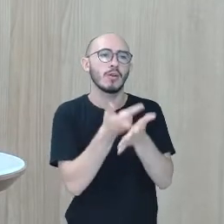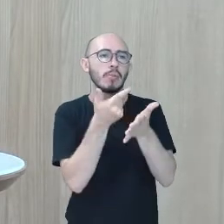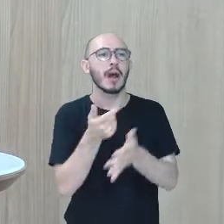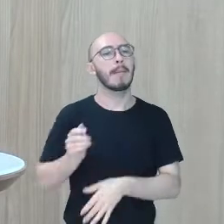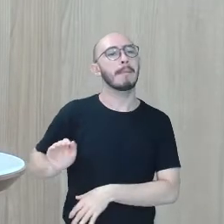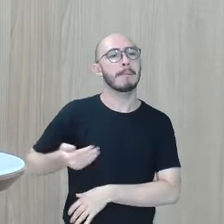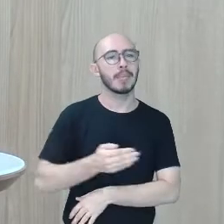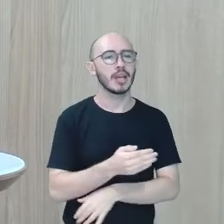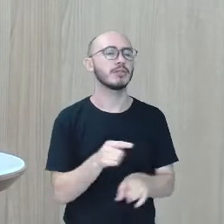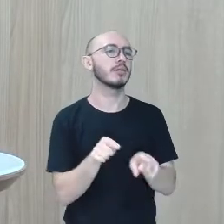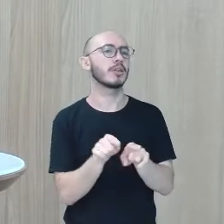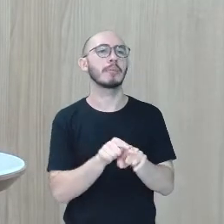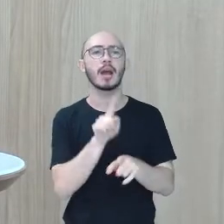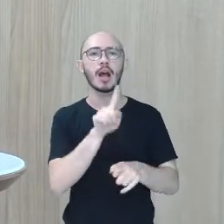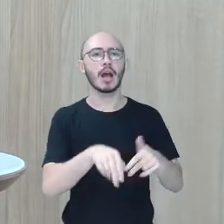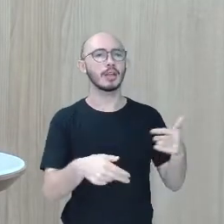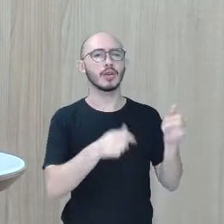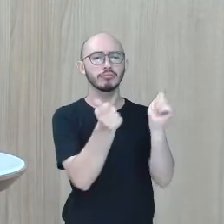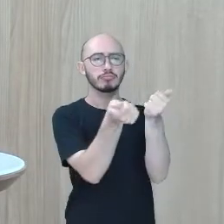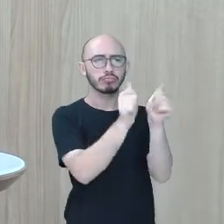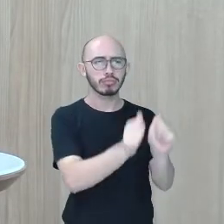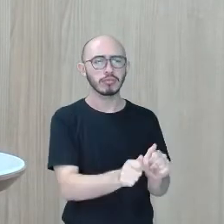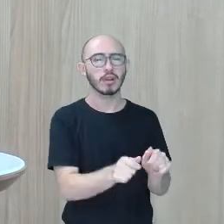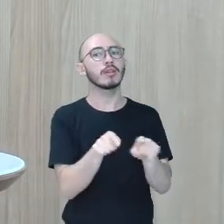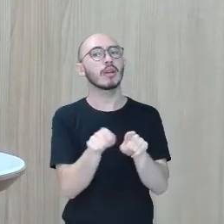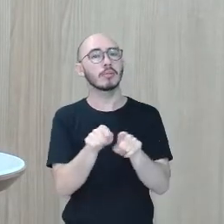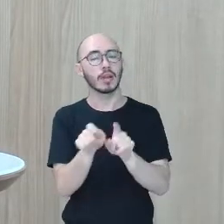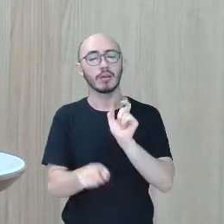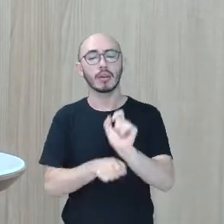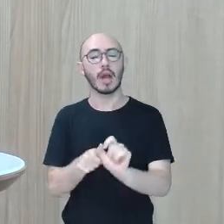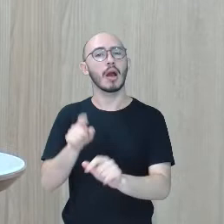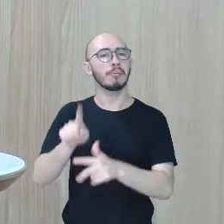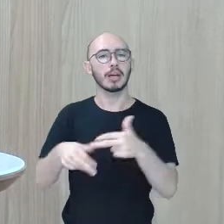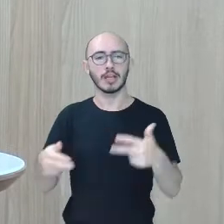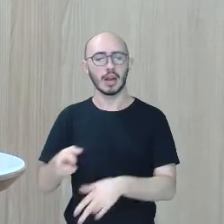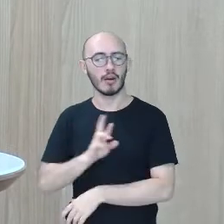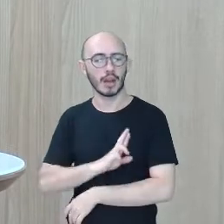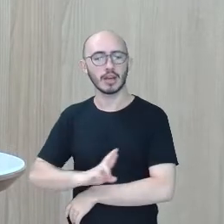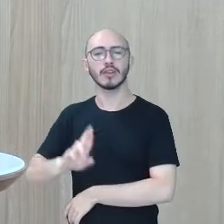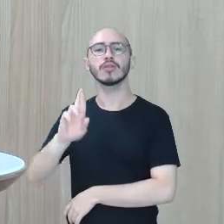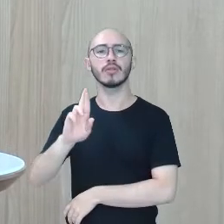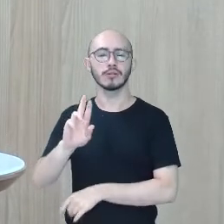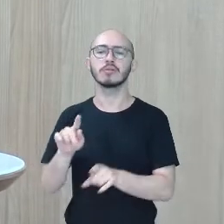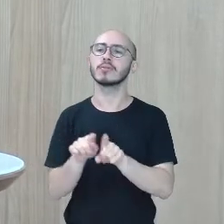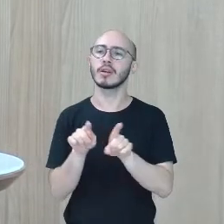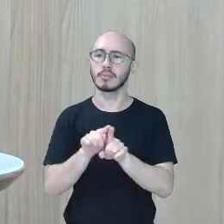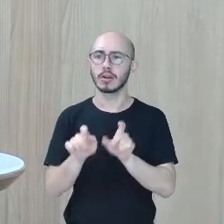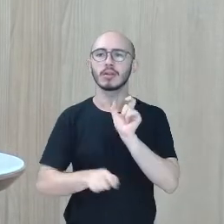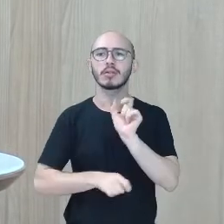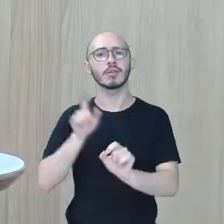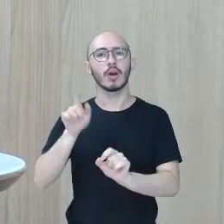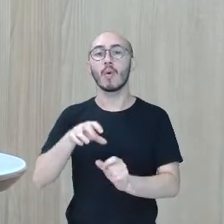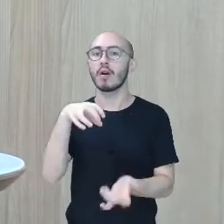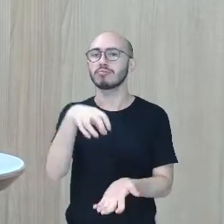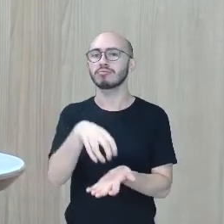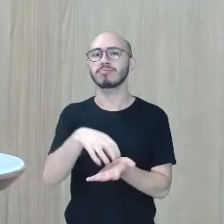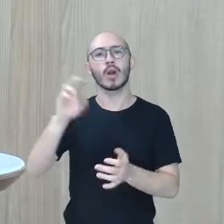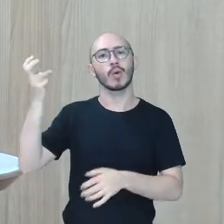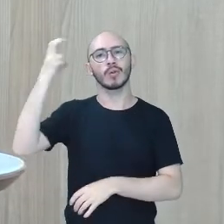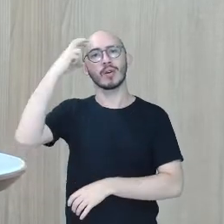artigos de artesanato ou artigos religiosos, né? Então é realmente um centro cultural muito